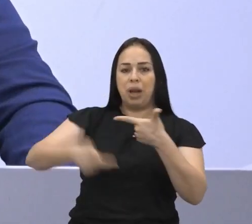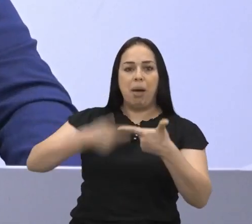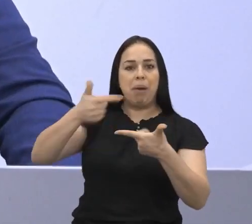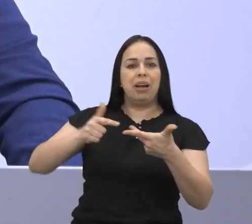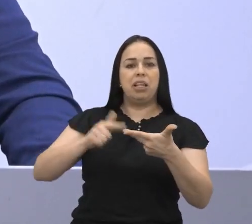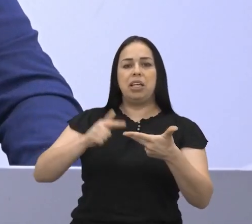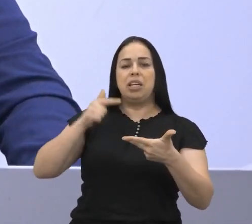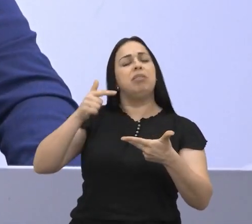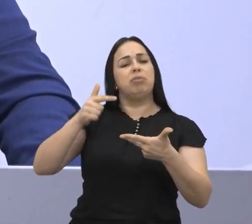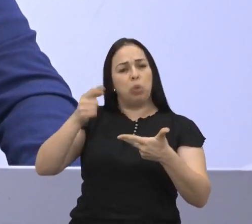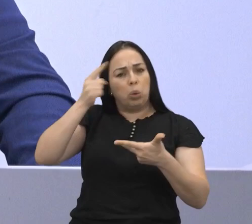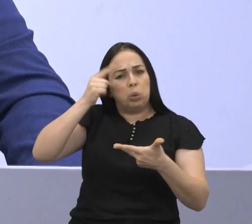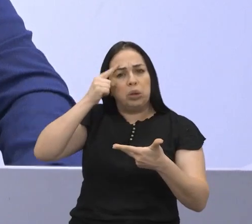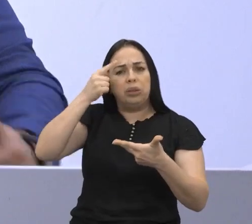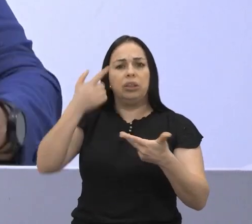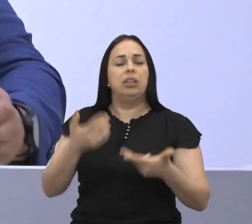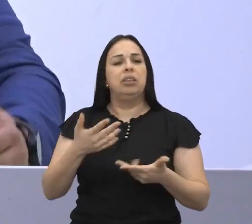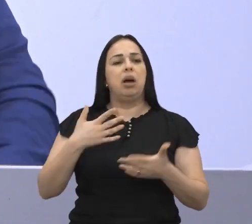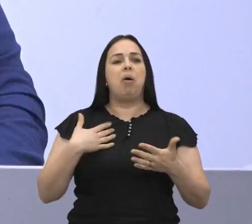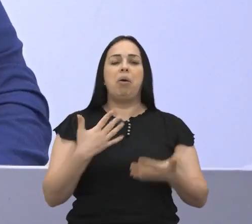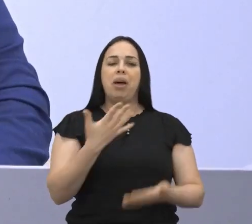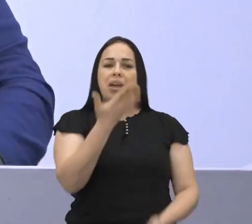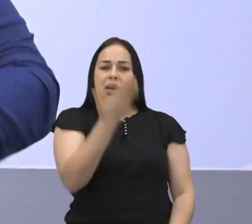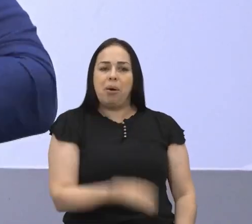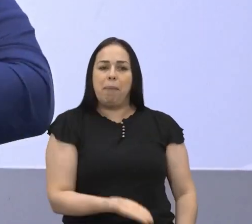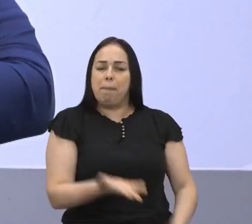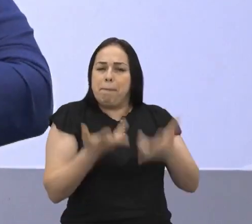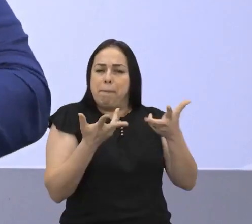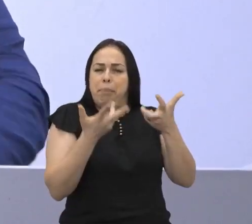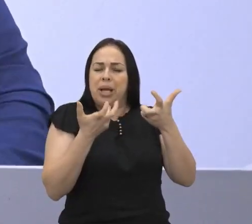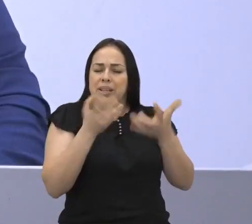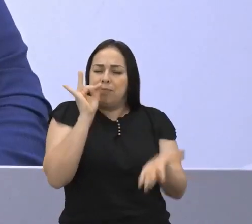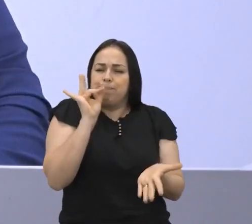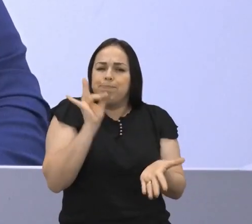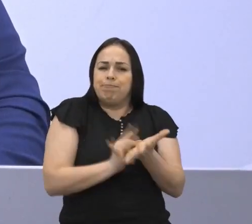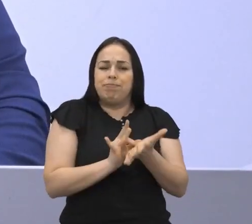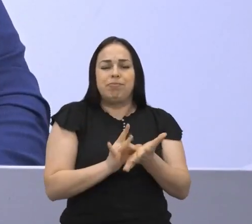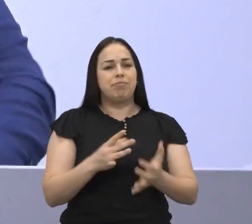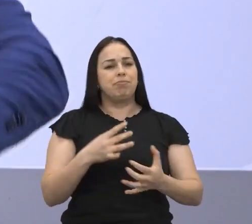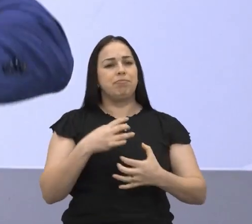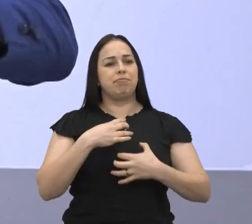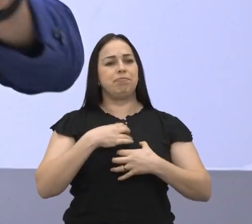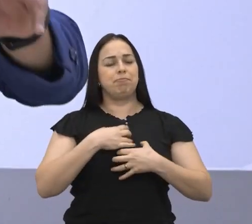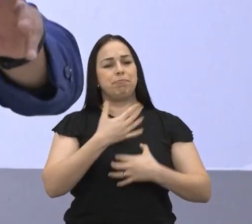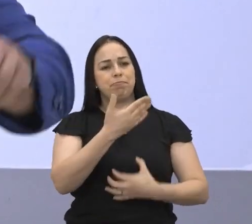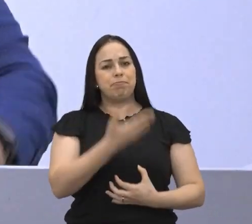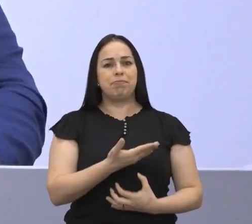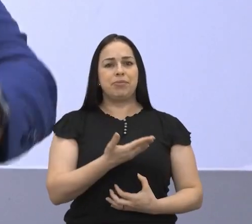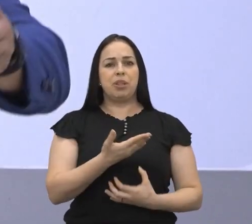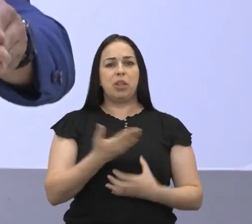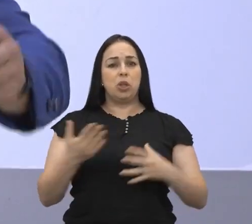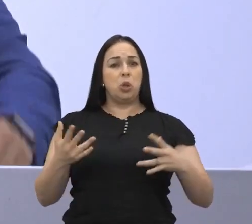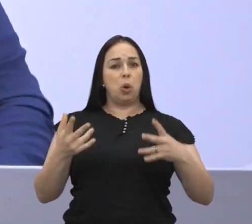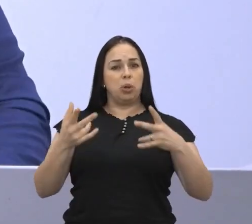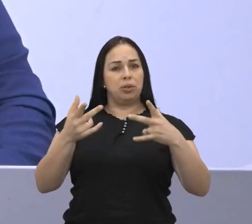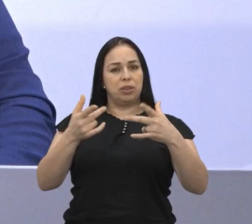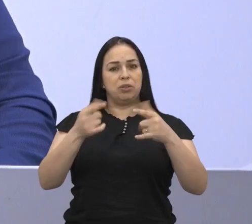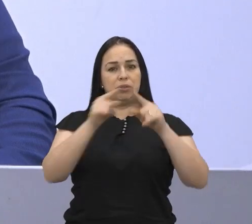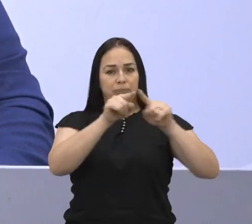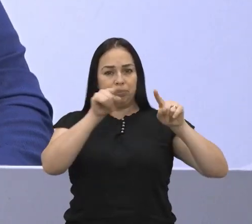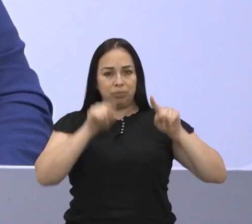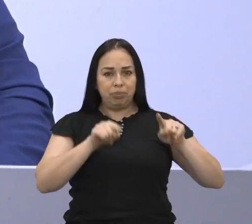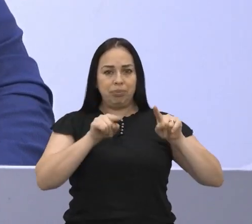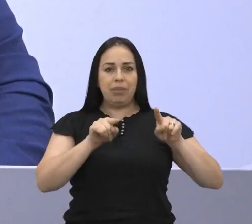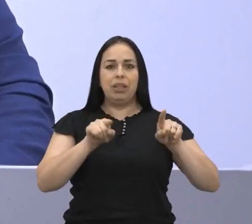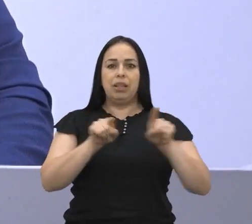dia. Então, sou testemunha ocular e me sinto um privilegiado de tê-los, todos os servidores, e em especial